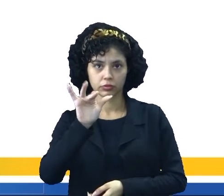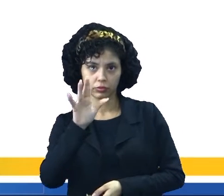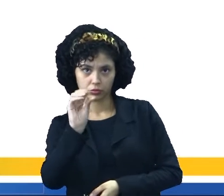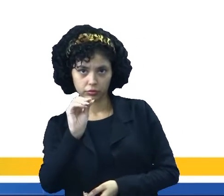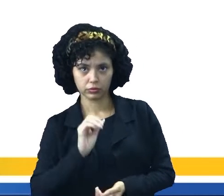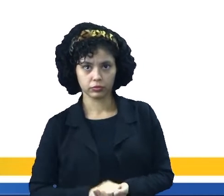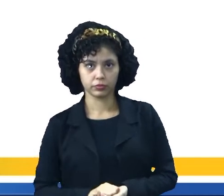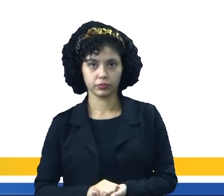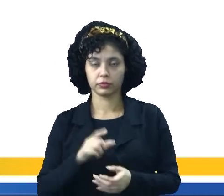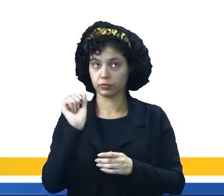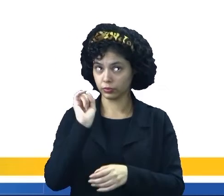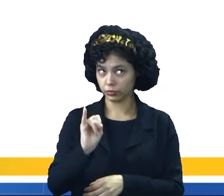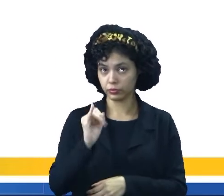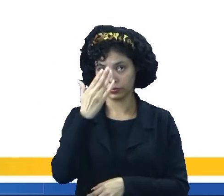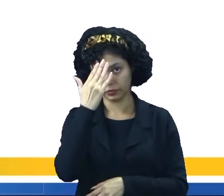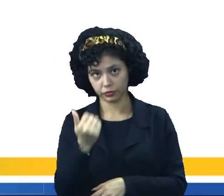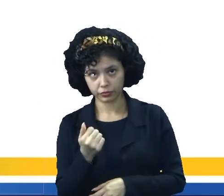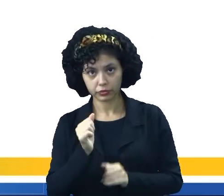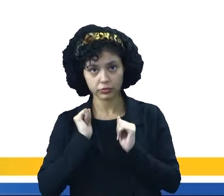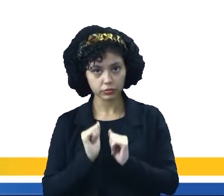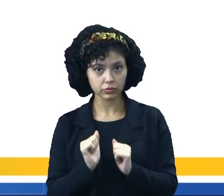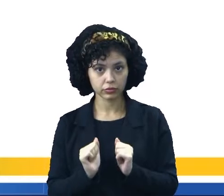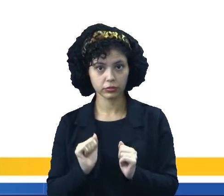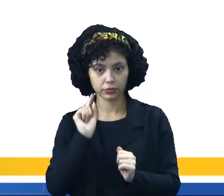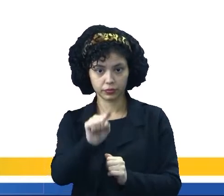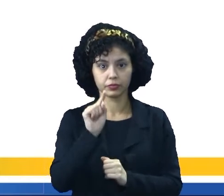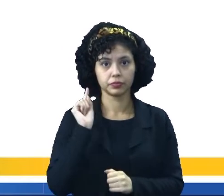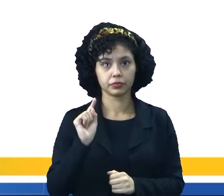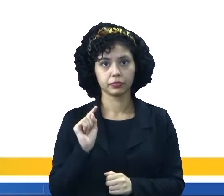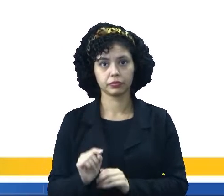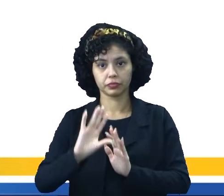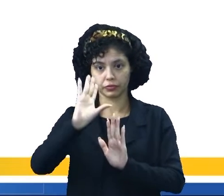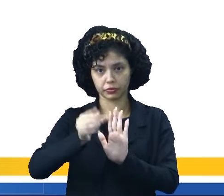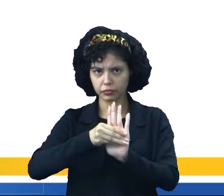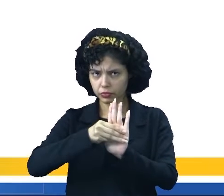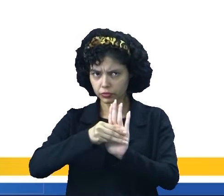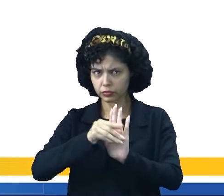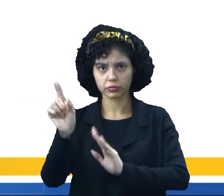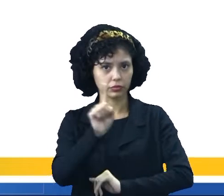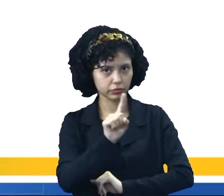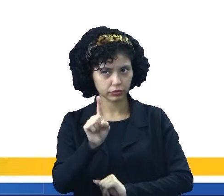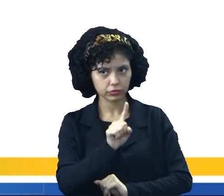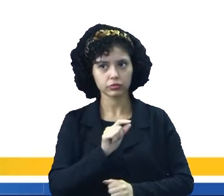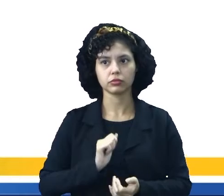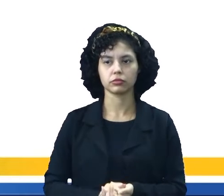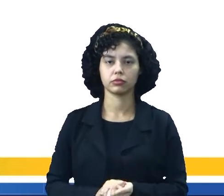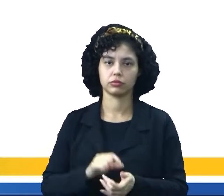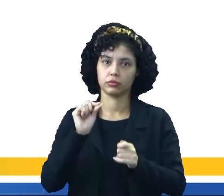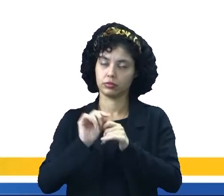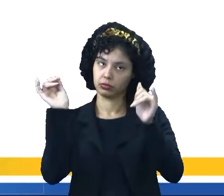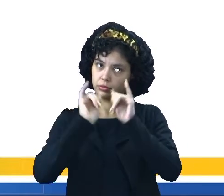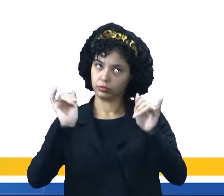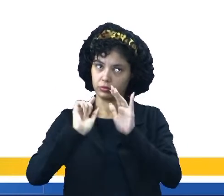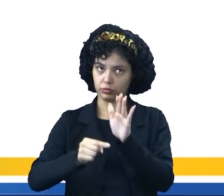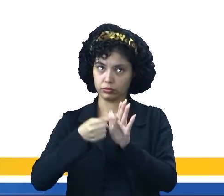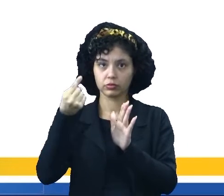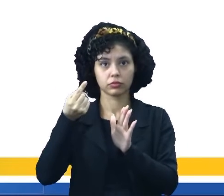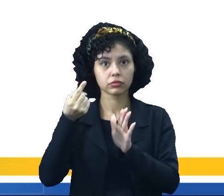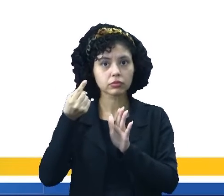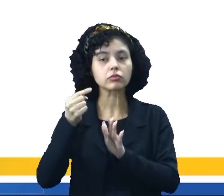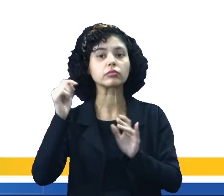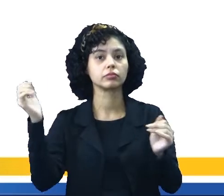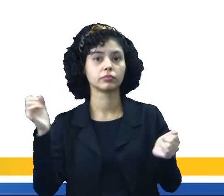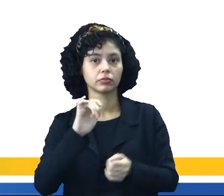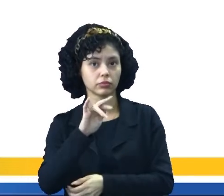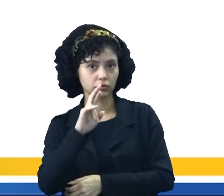eu sei que tem ali algo que eu posso espetar meu dedo, eu vou colocar meu dedo? Não. Então, a informação primeiro está vindo do